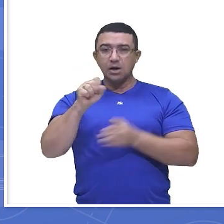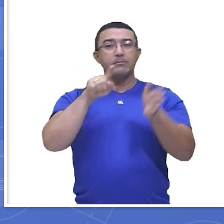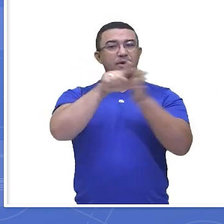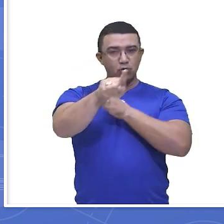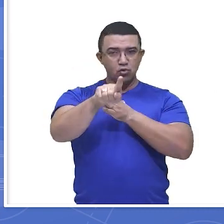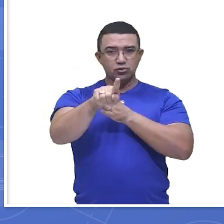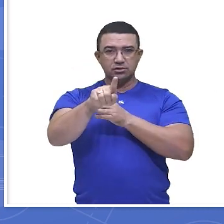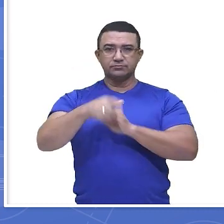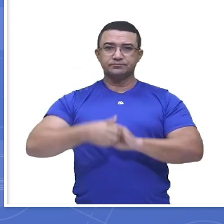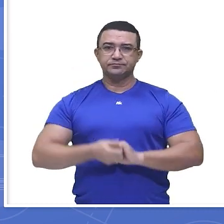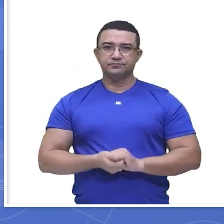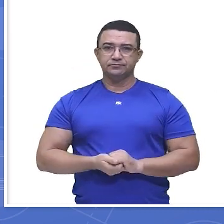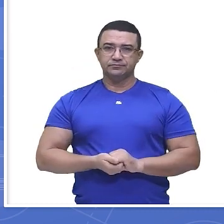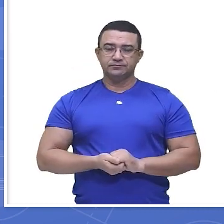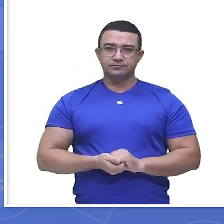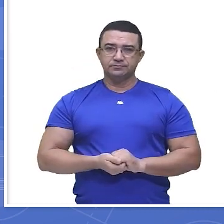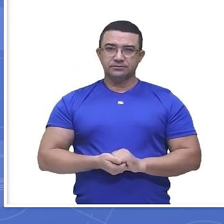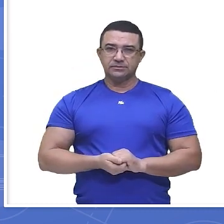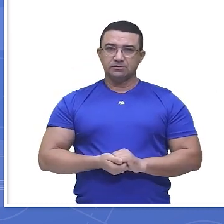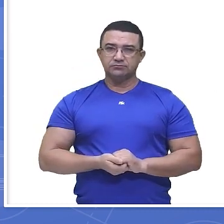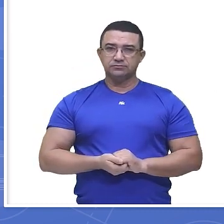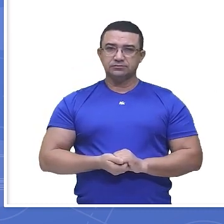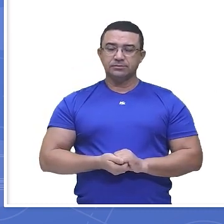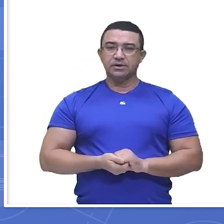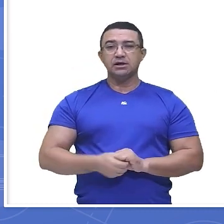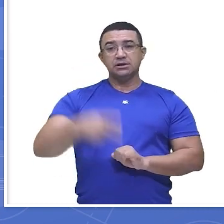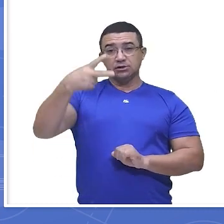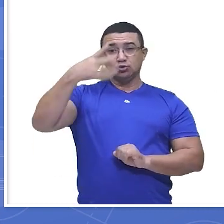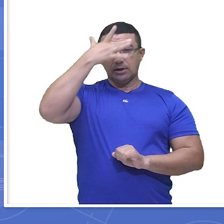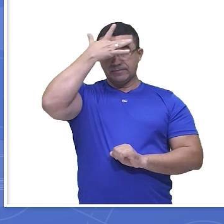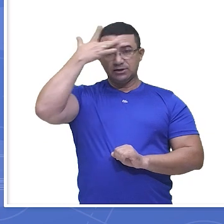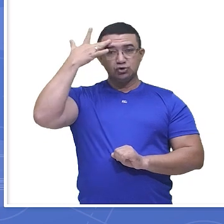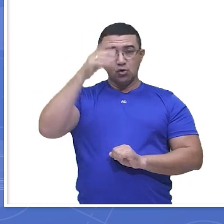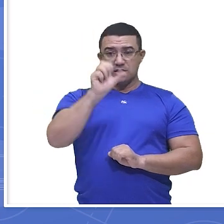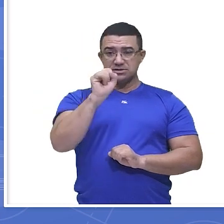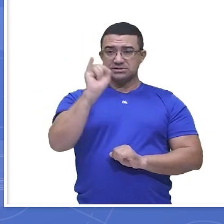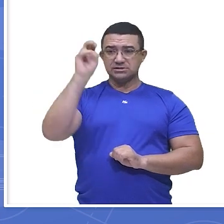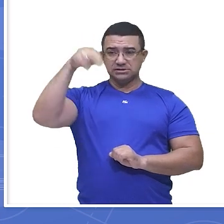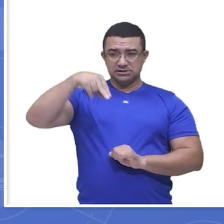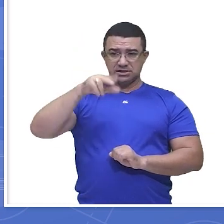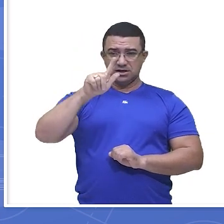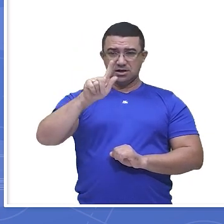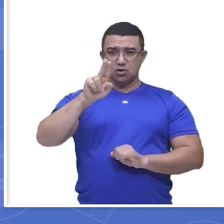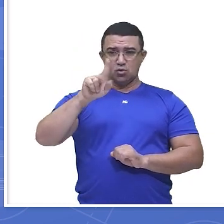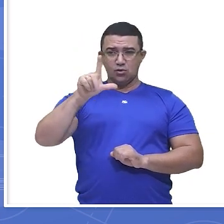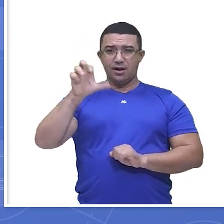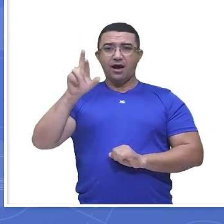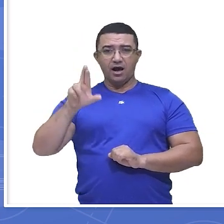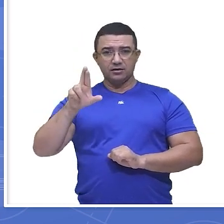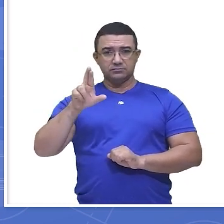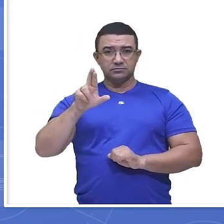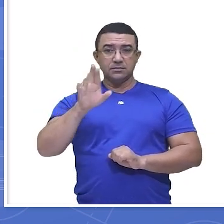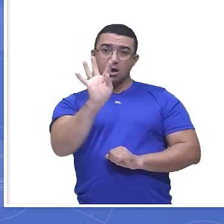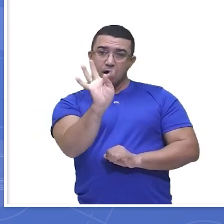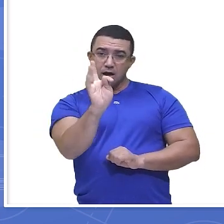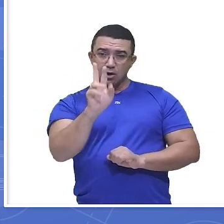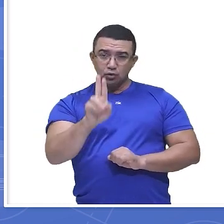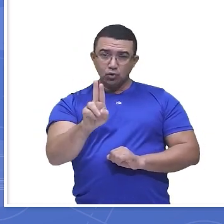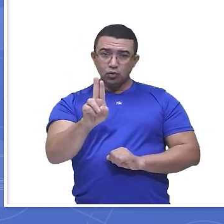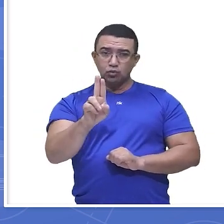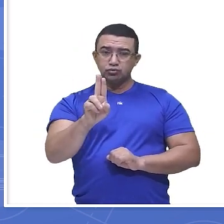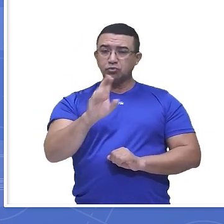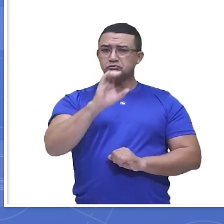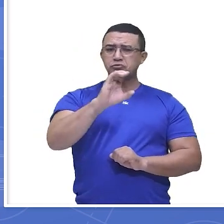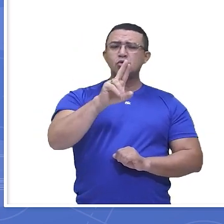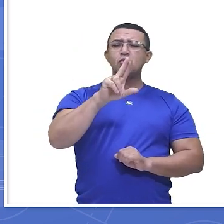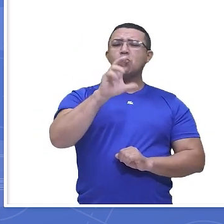pessoal? Segunda pessoa do singular, tu. Esse é o pronome pessoal que nós devemos utilizar. Quais são tus apellidos?